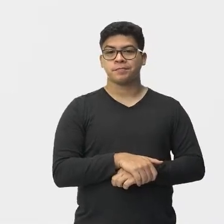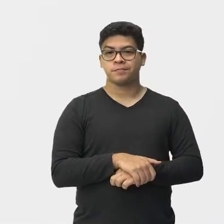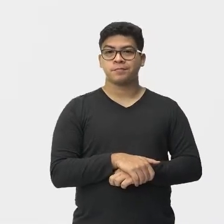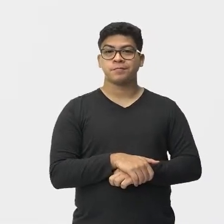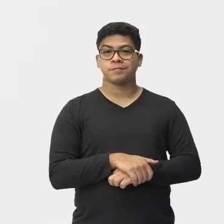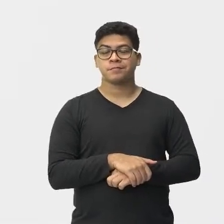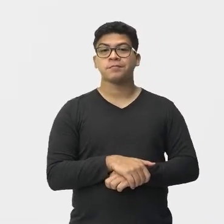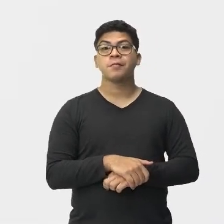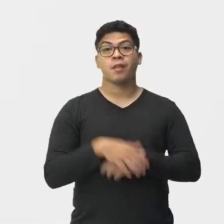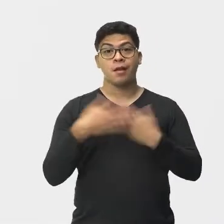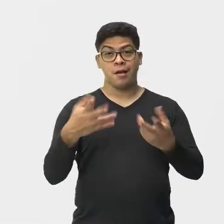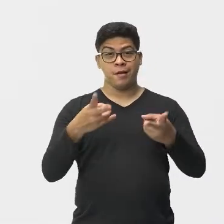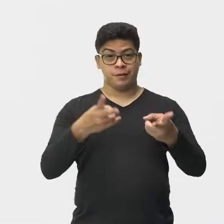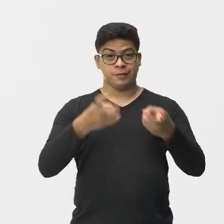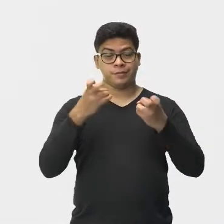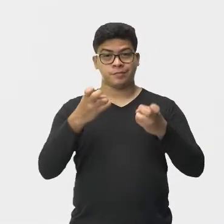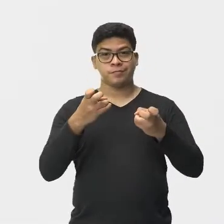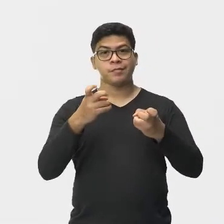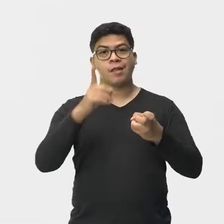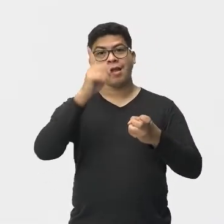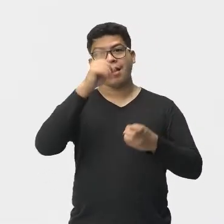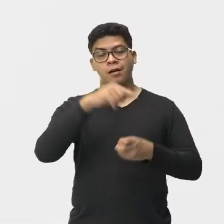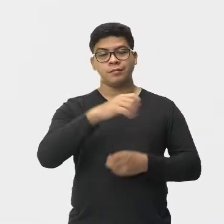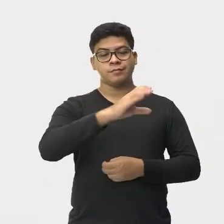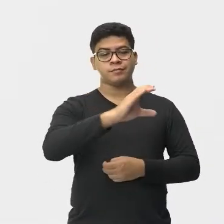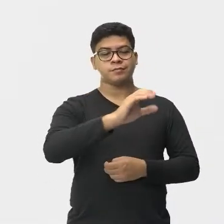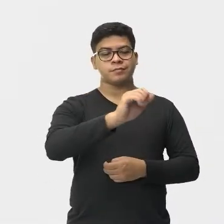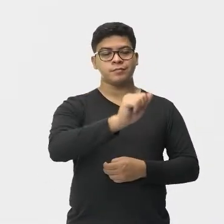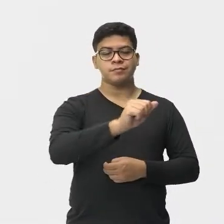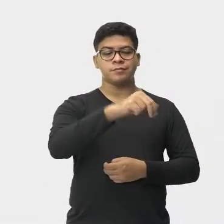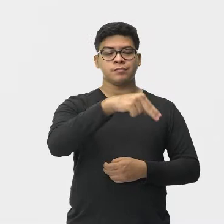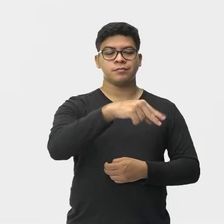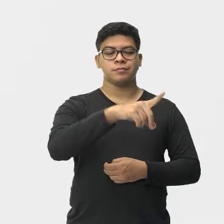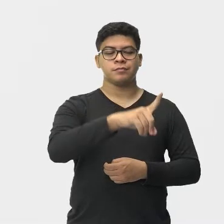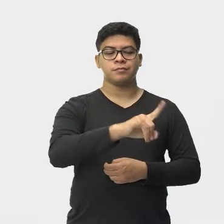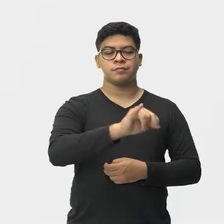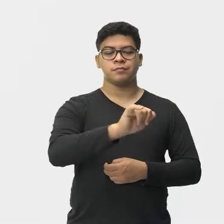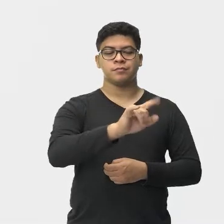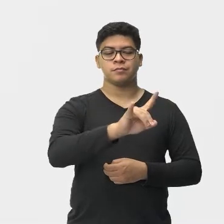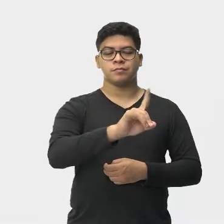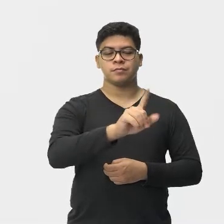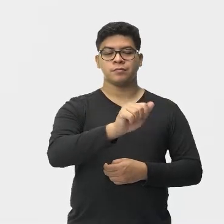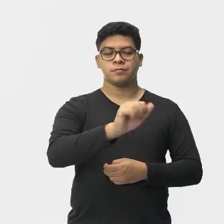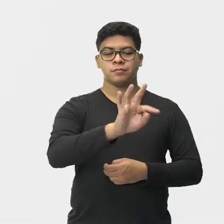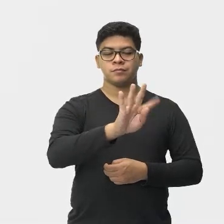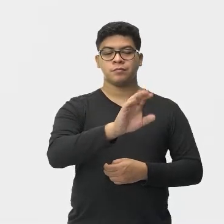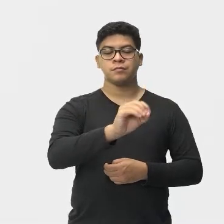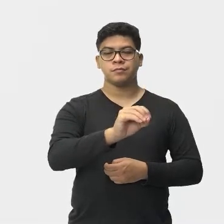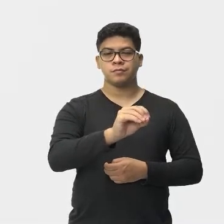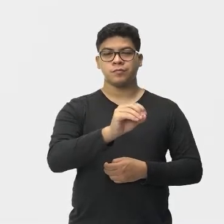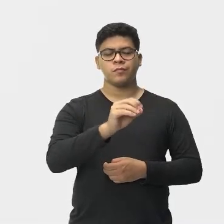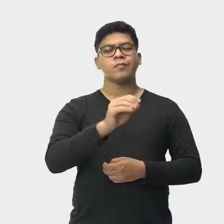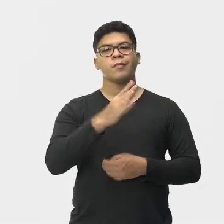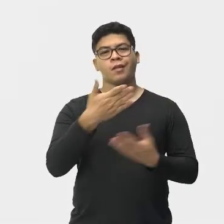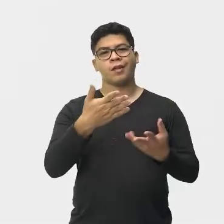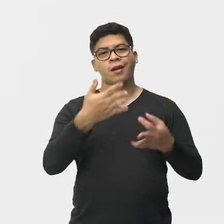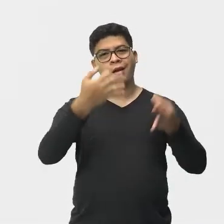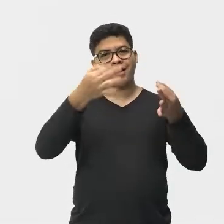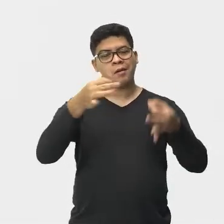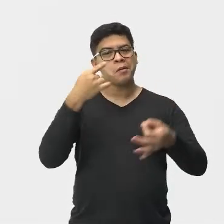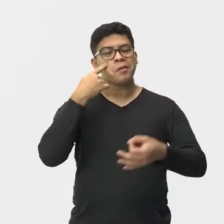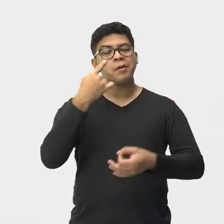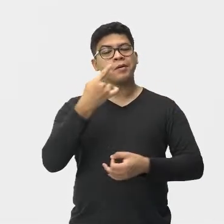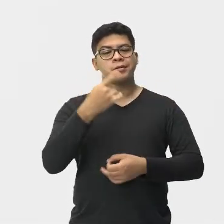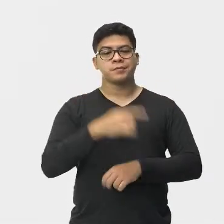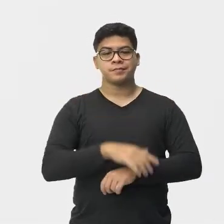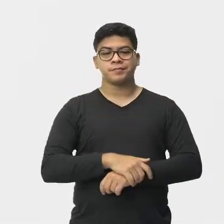tá certo? Esse o candidato é o nosso complemento direto, né? E aí até eu coloquei aqui para vocês,